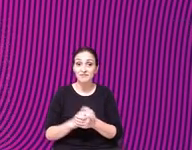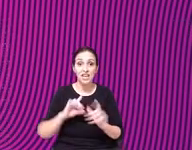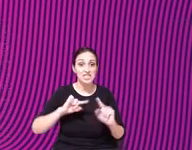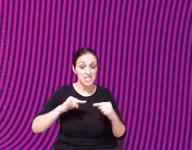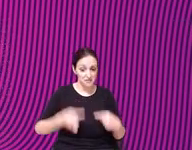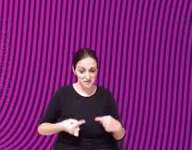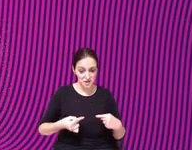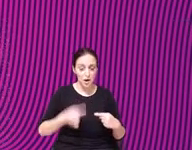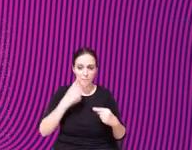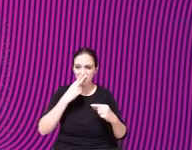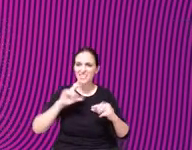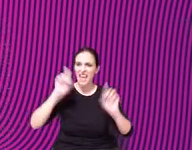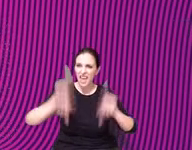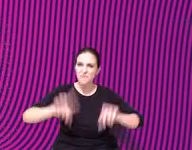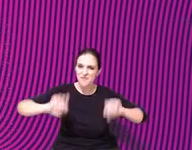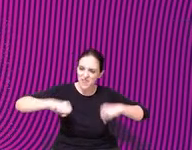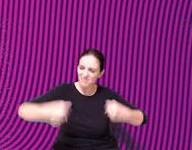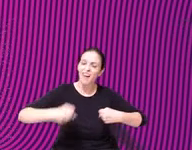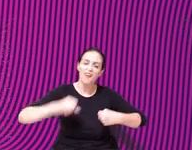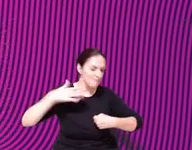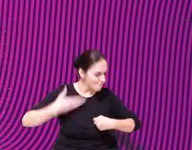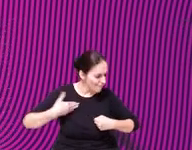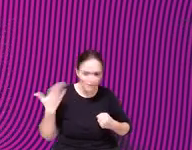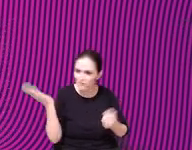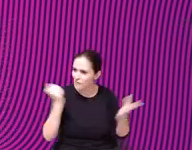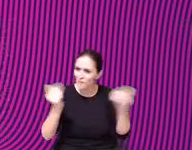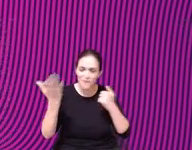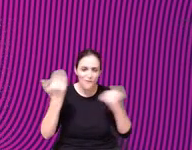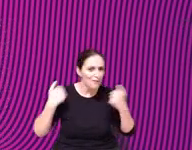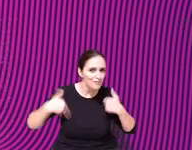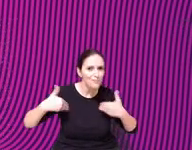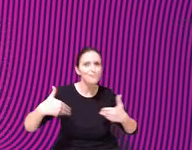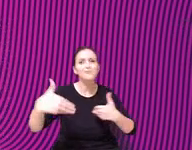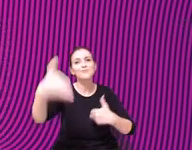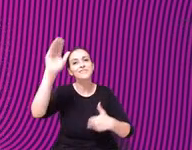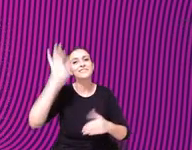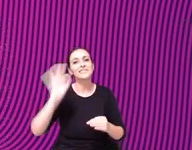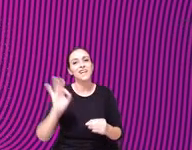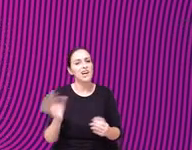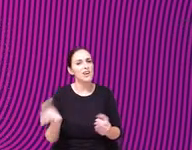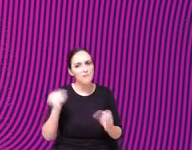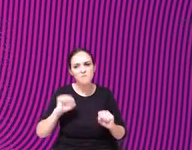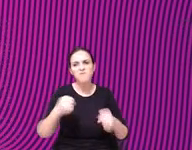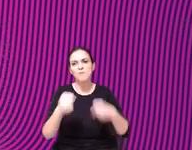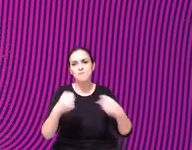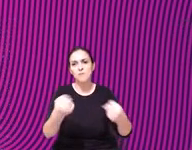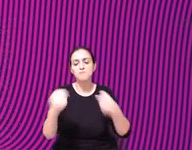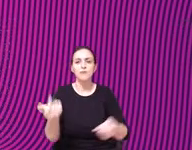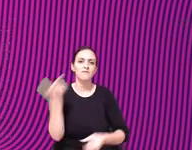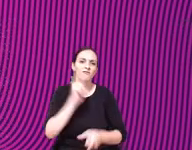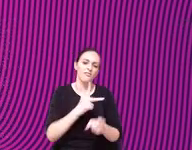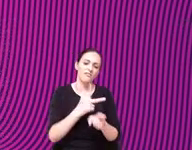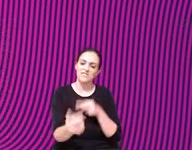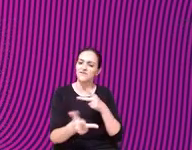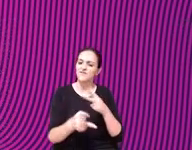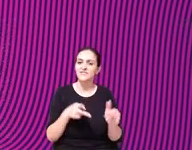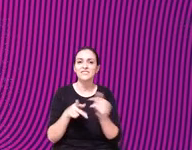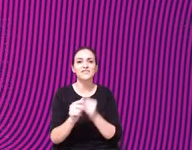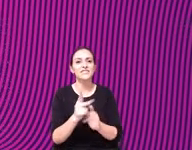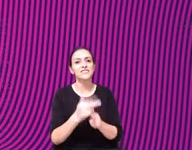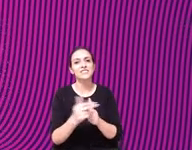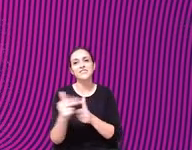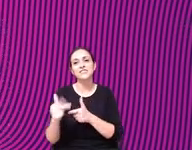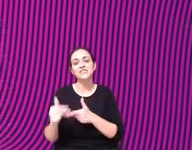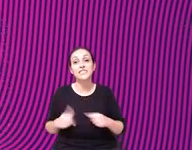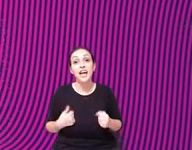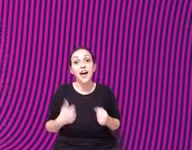para ser enfrentados. Vamos em frente. Vamos enfrentando. Vamos enfrentando. Gostaria de agradecer